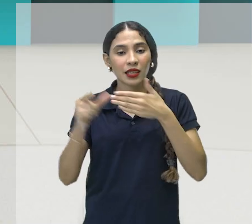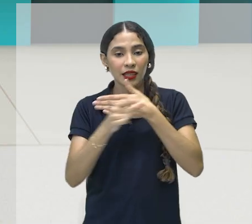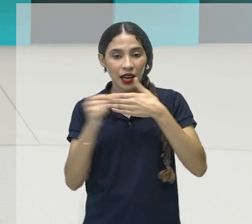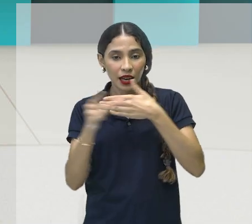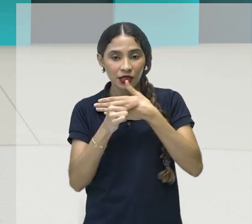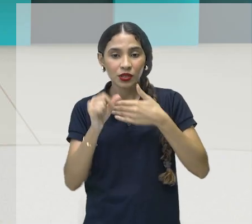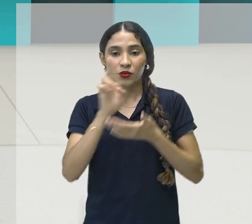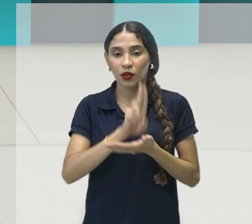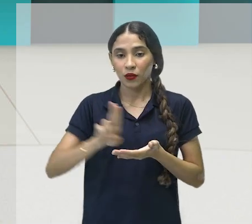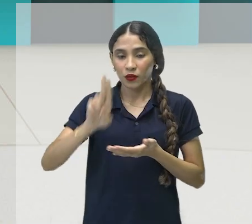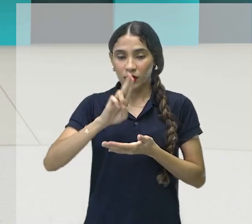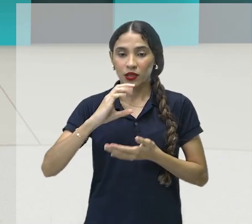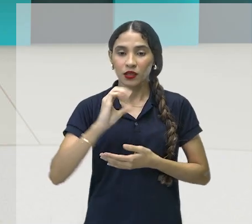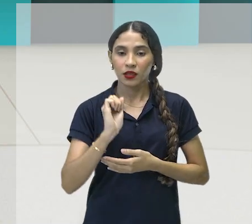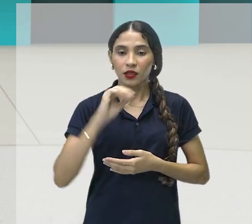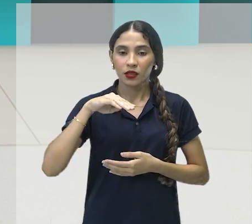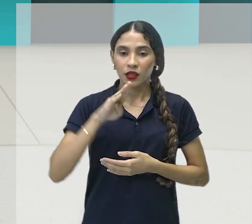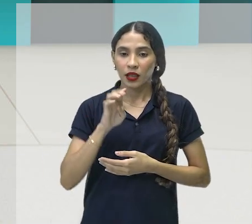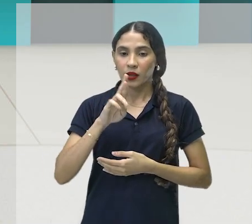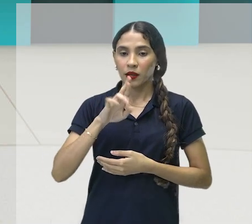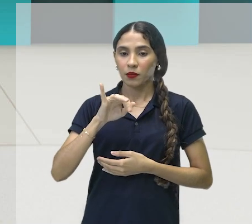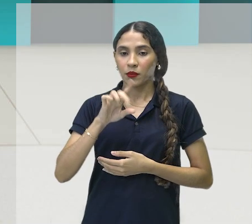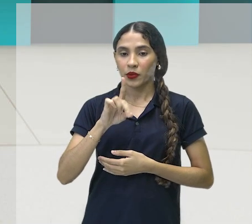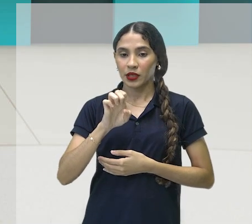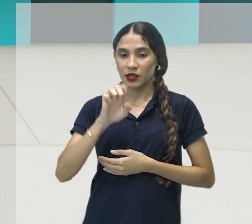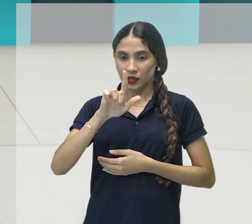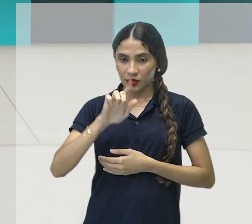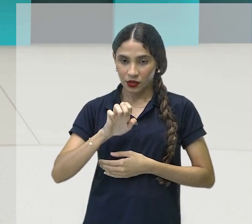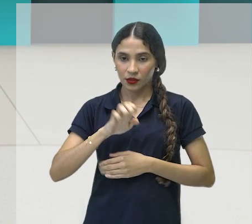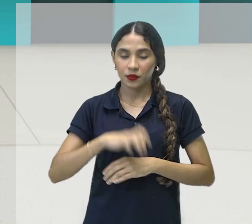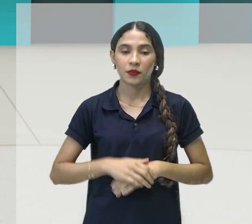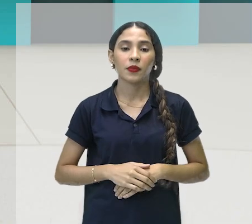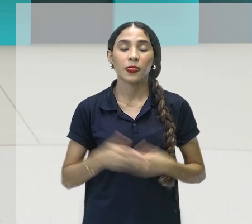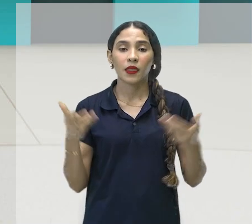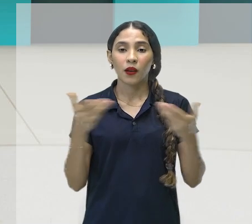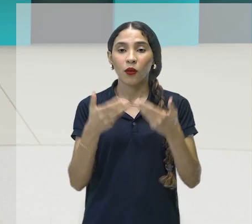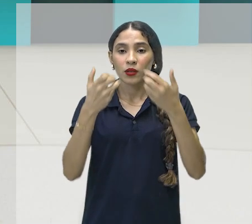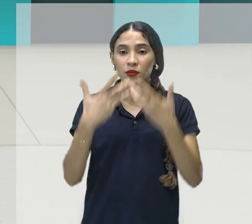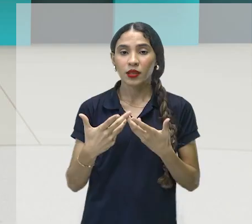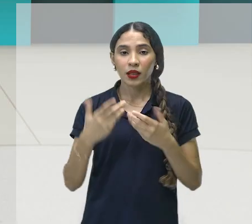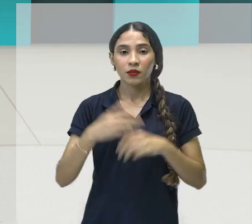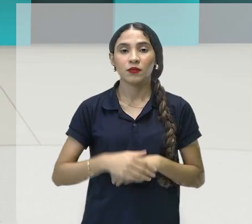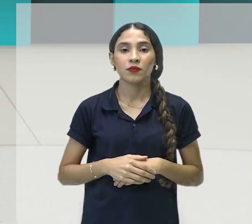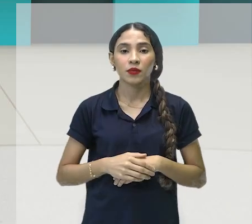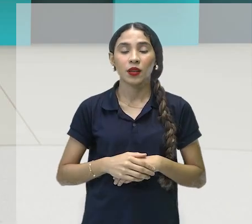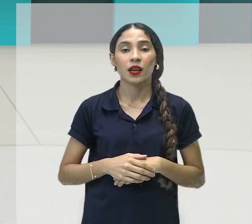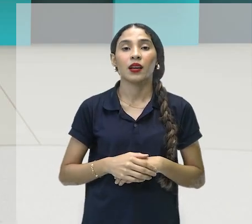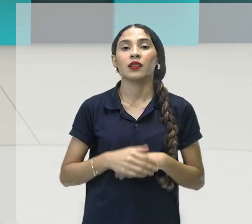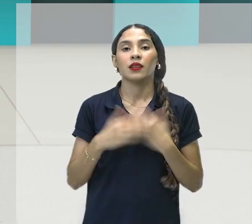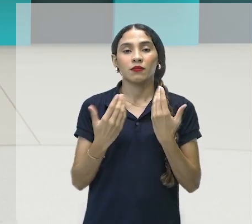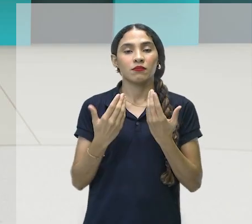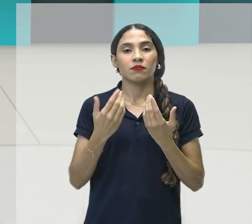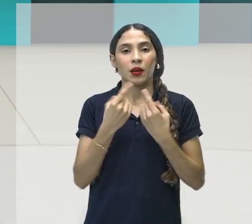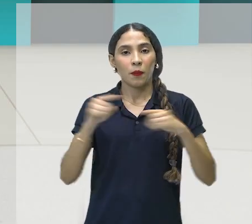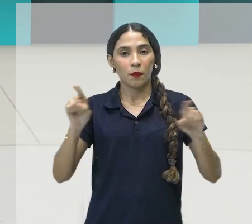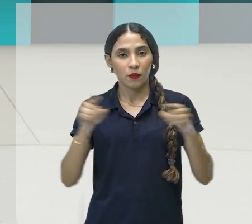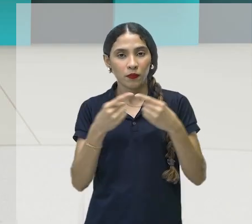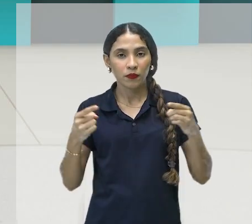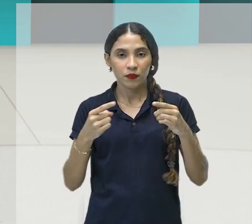até em artigo da Universidade de Cambridge. Agora vamos falar sobre uma